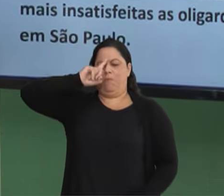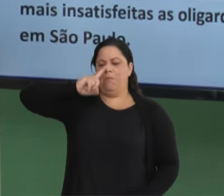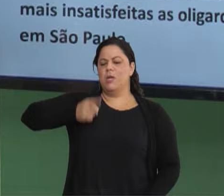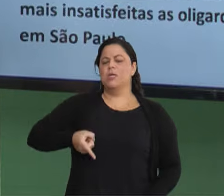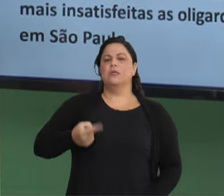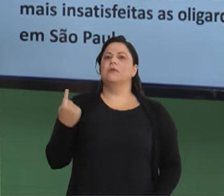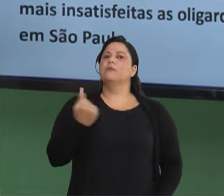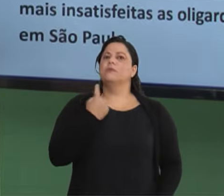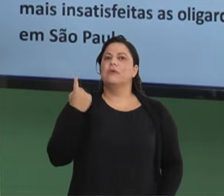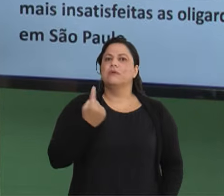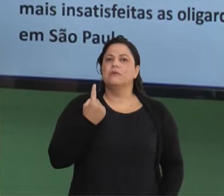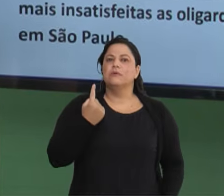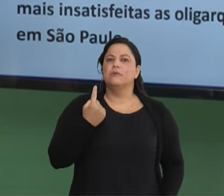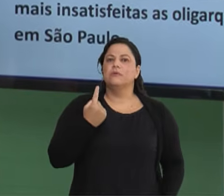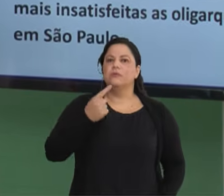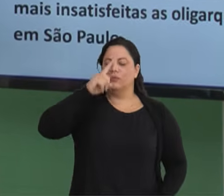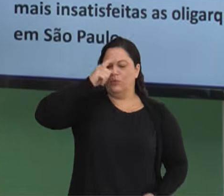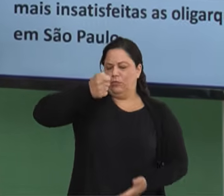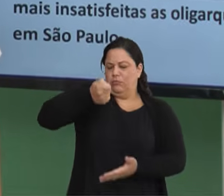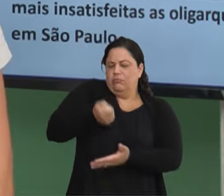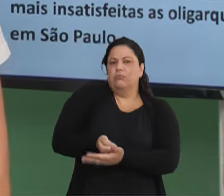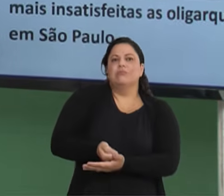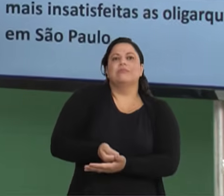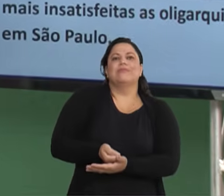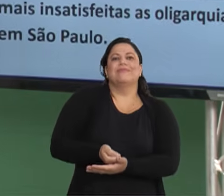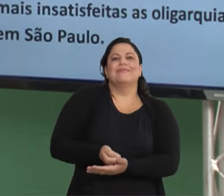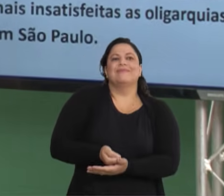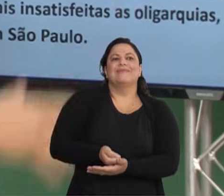toma a decisão. Então, tira muito do poder da